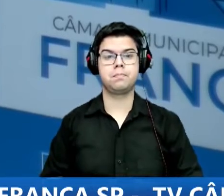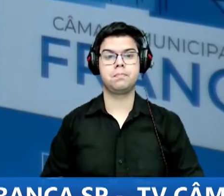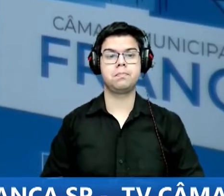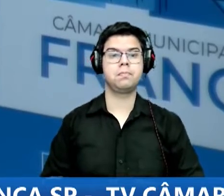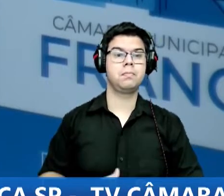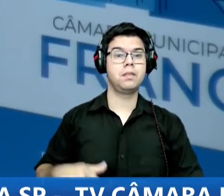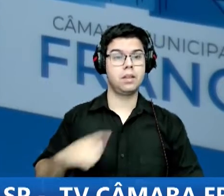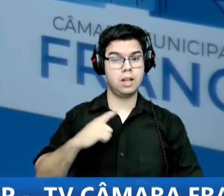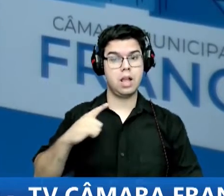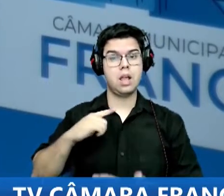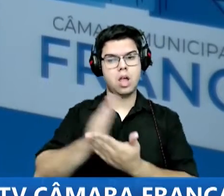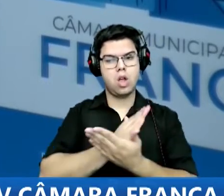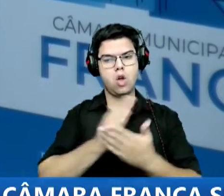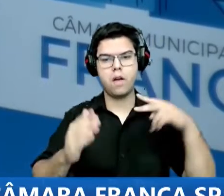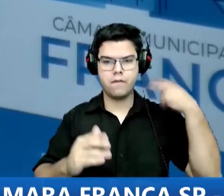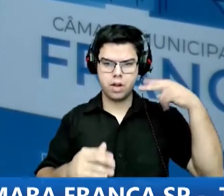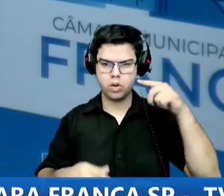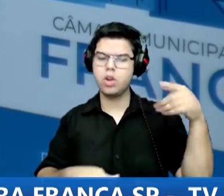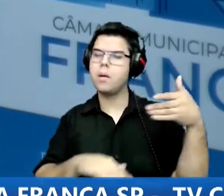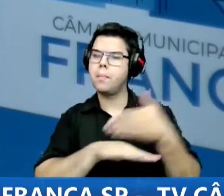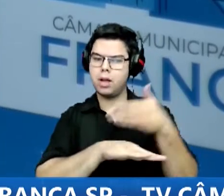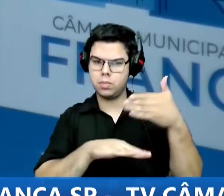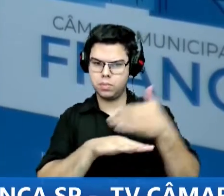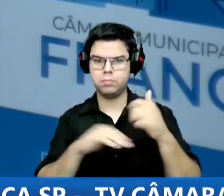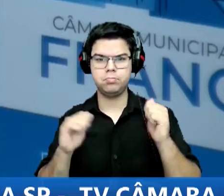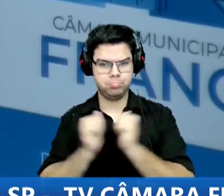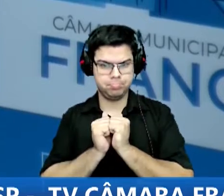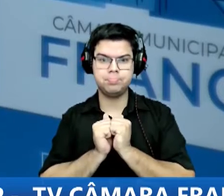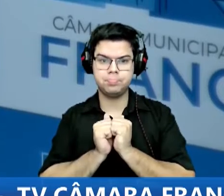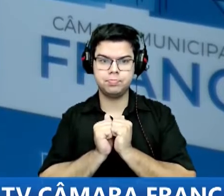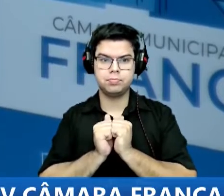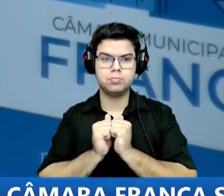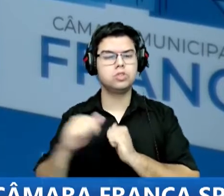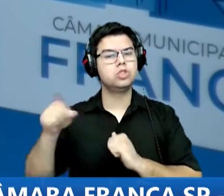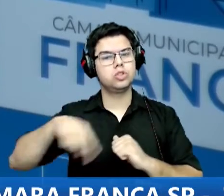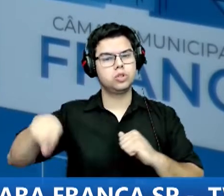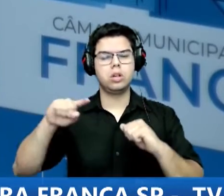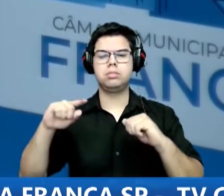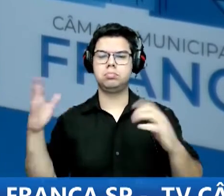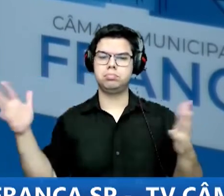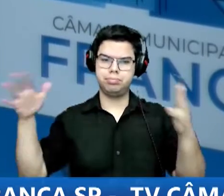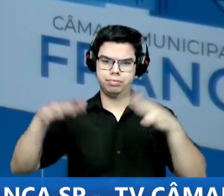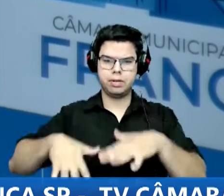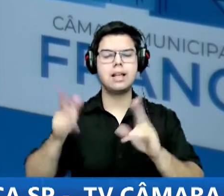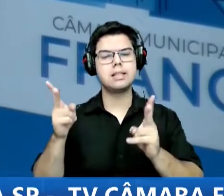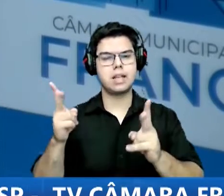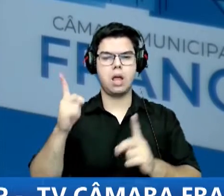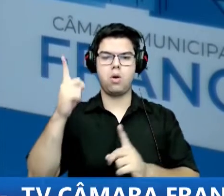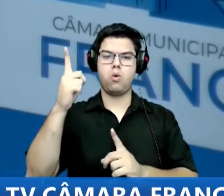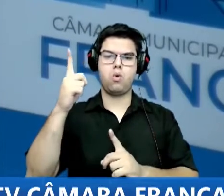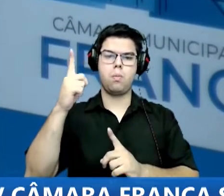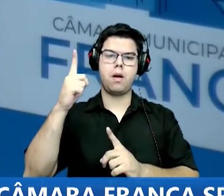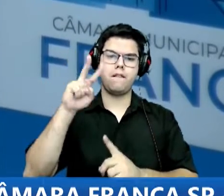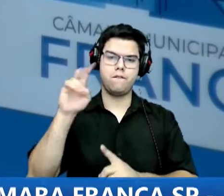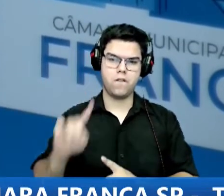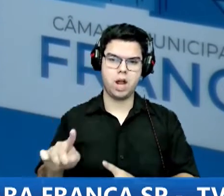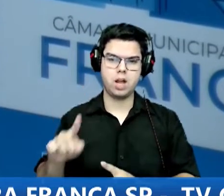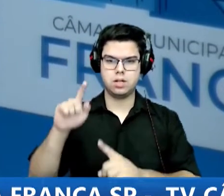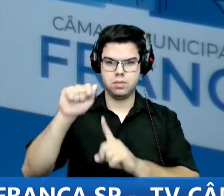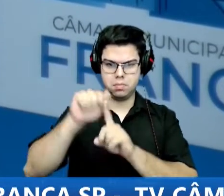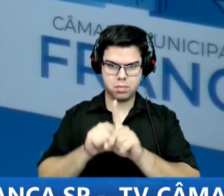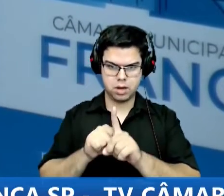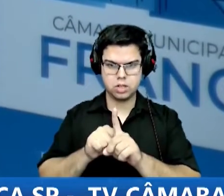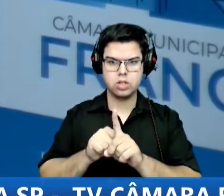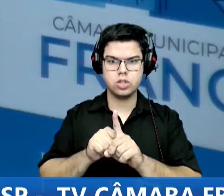que já participaram conosco, nós nos reunimos sempre uma vez por mês, na 3ª sexta-feira